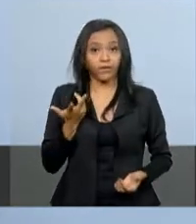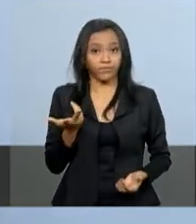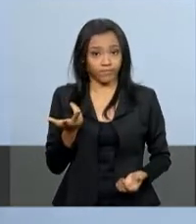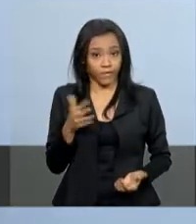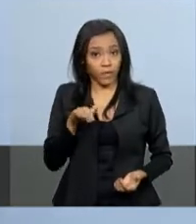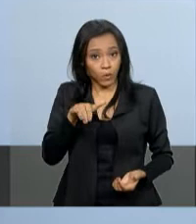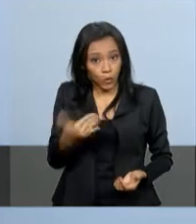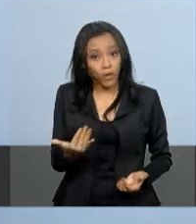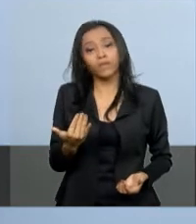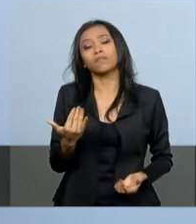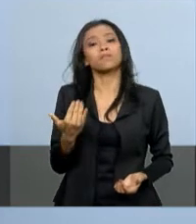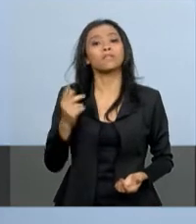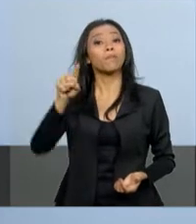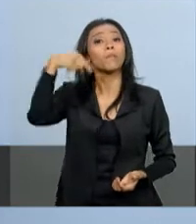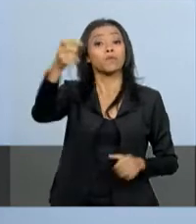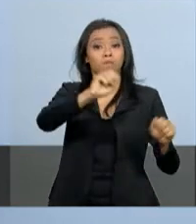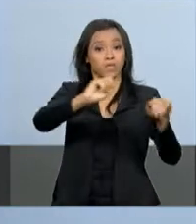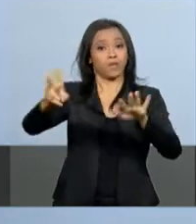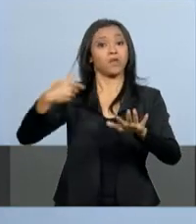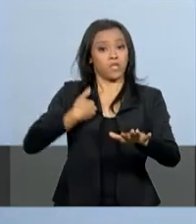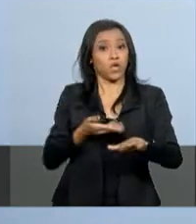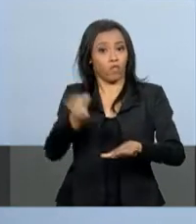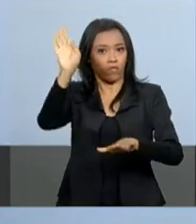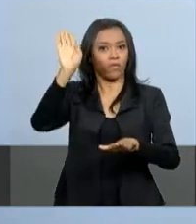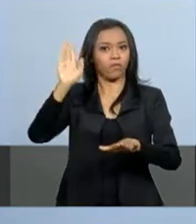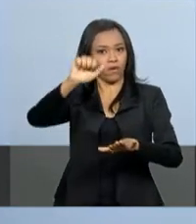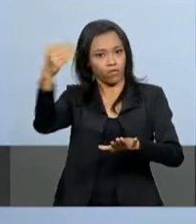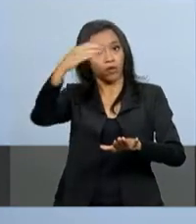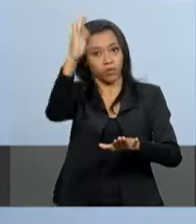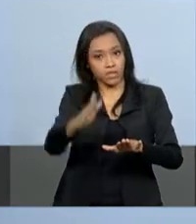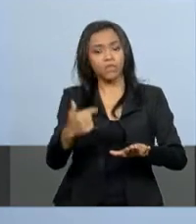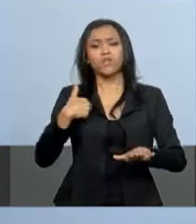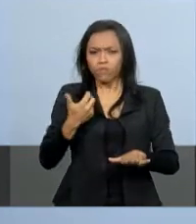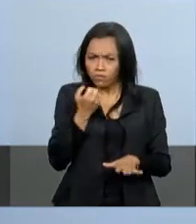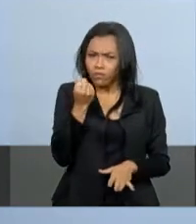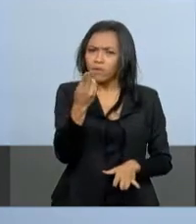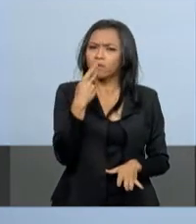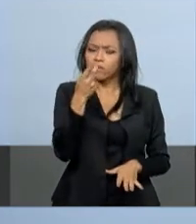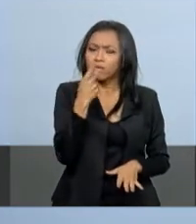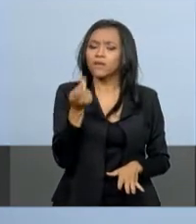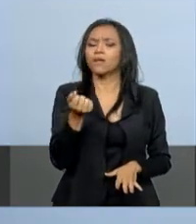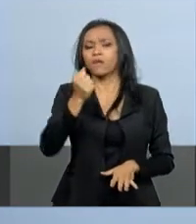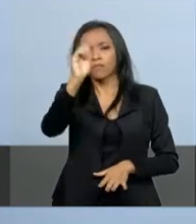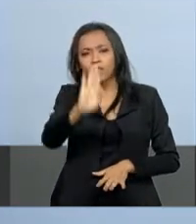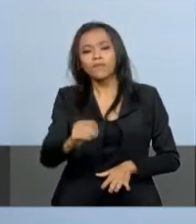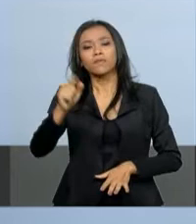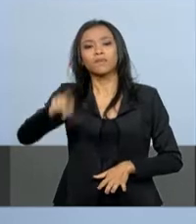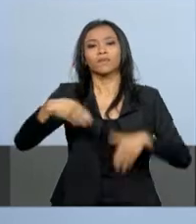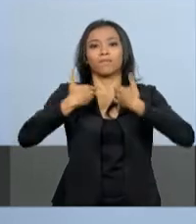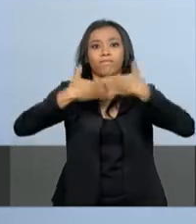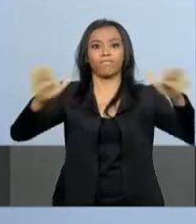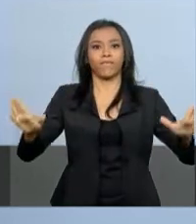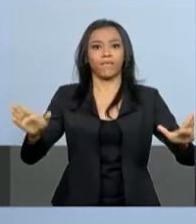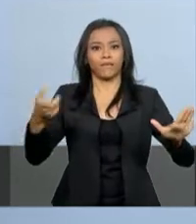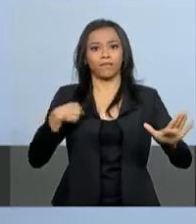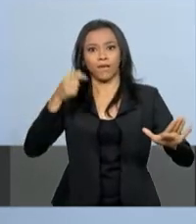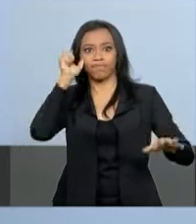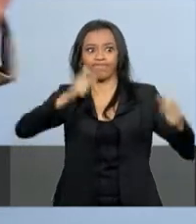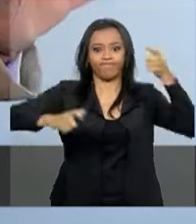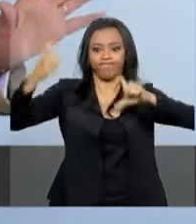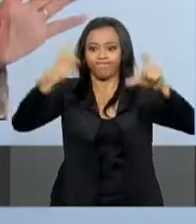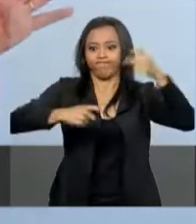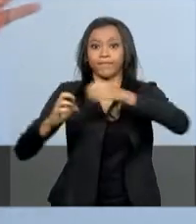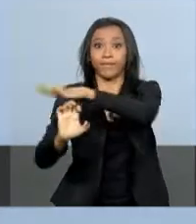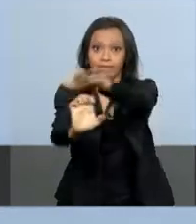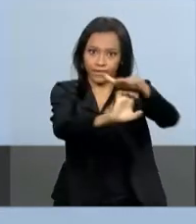estiveram na semana que vem eu direi precisamente isto que o brasil é um país aberto a investimentos que conseguiu em menos